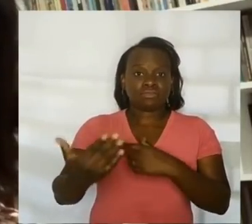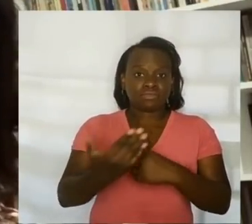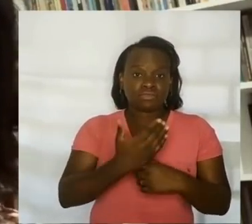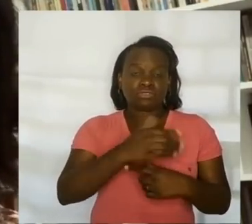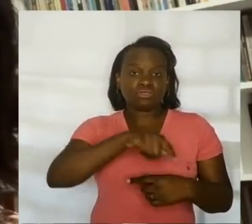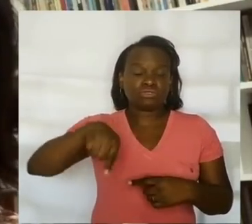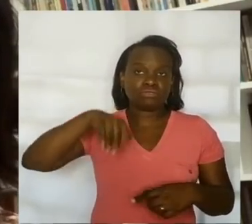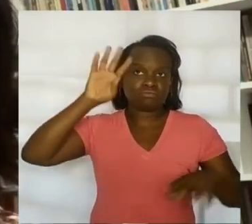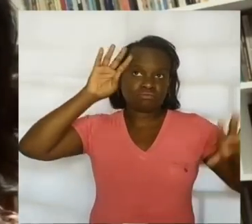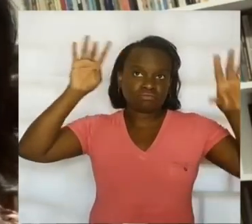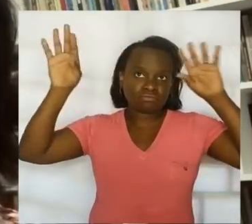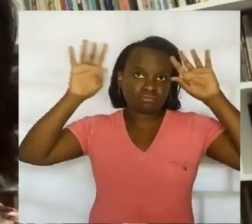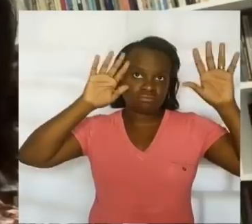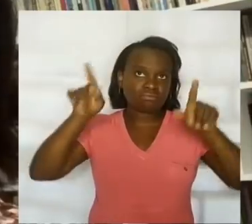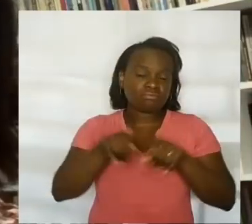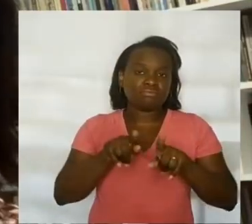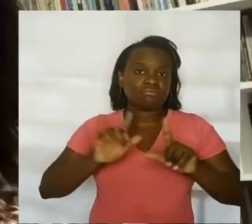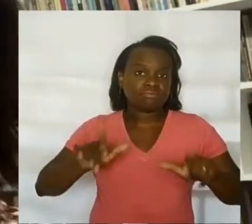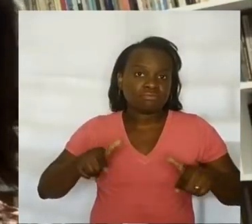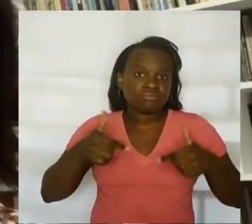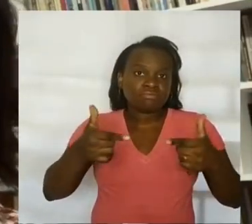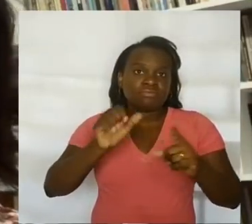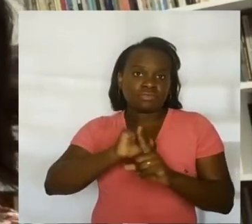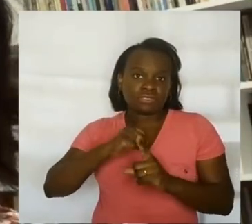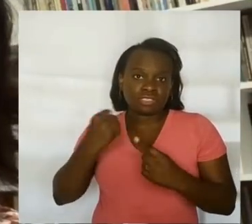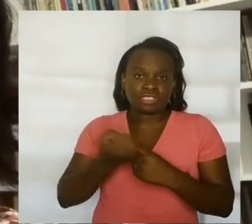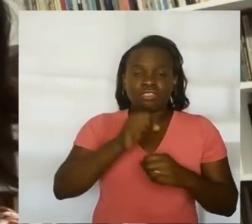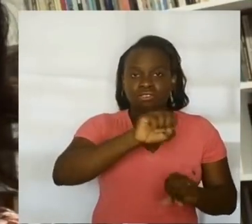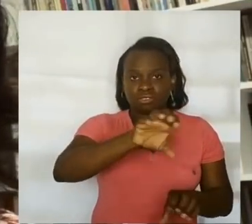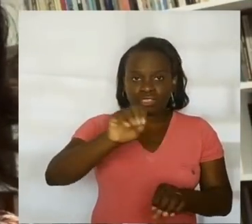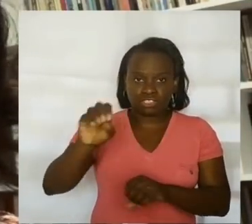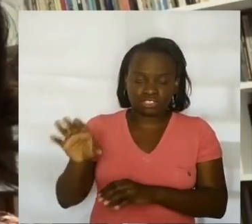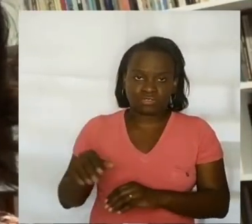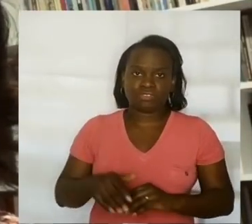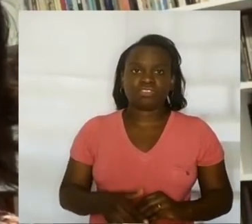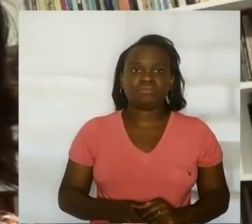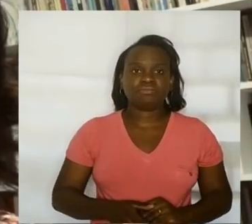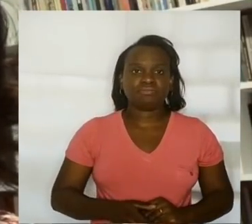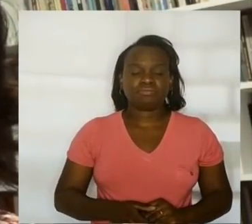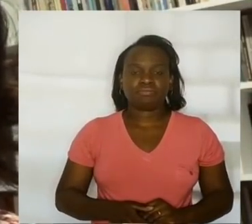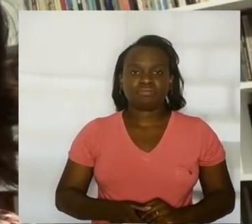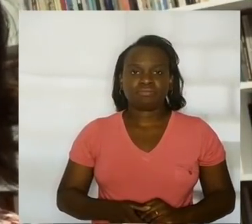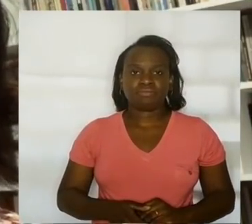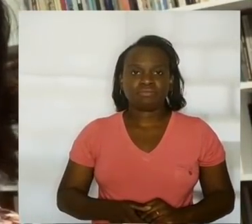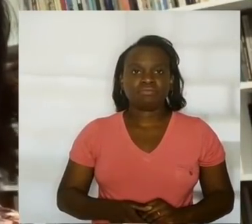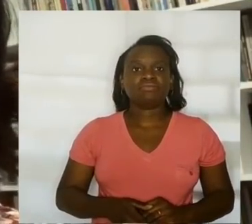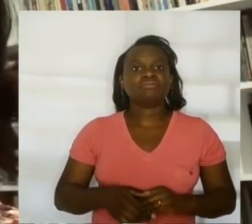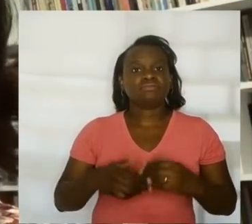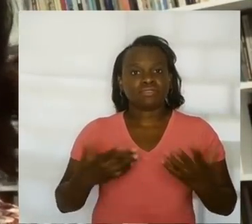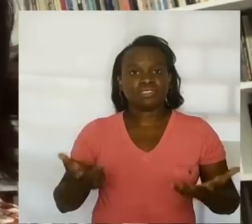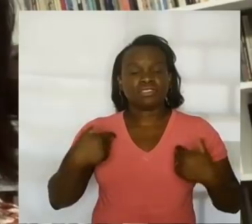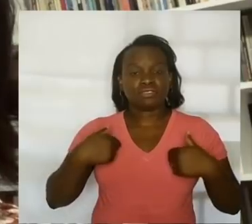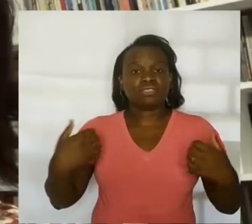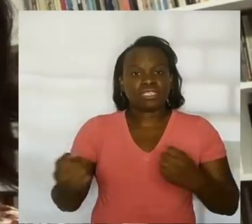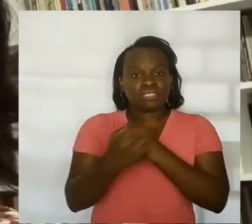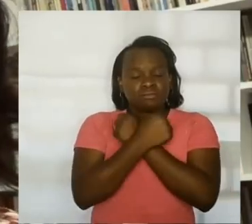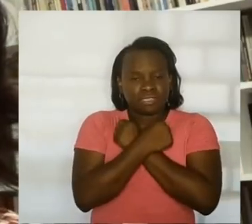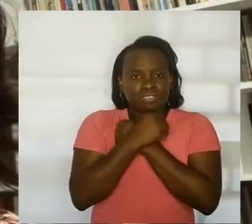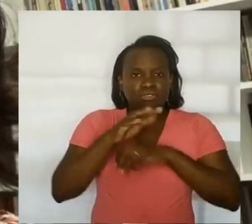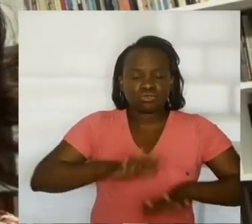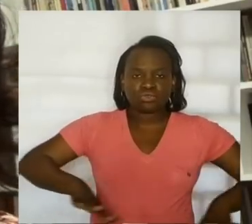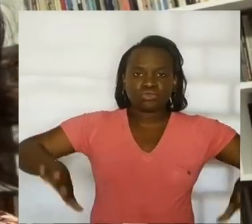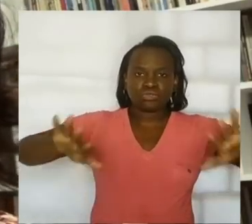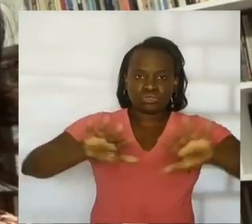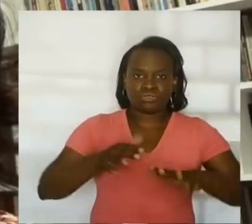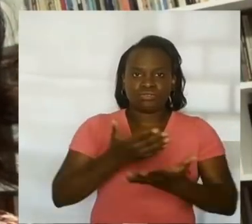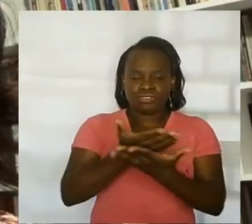nossas reflexões e para nossas ações sociais e educativas. Deixo aqui meu abraço fraterno a